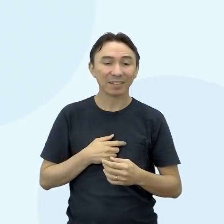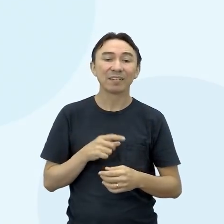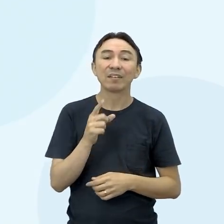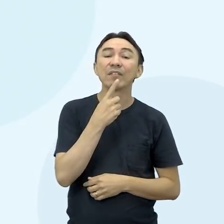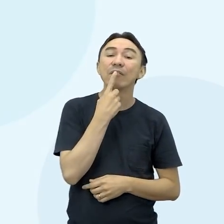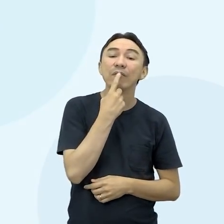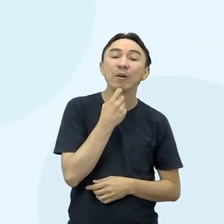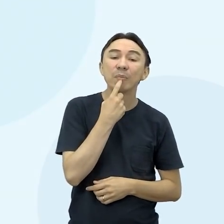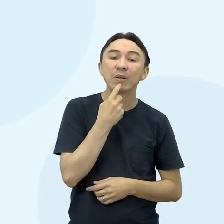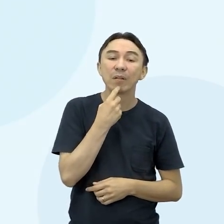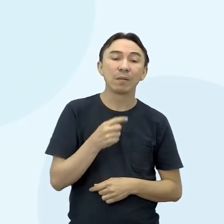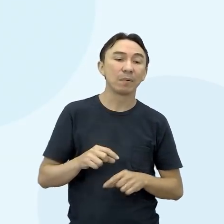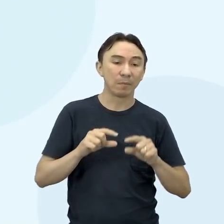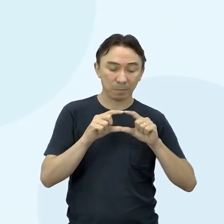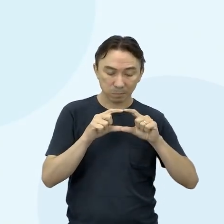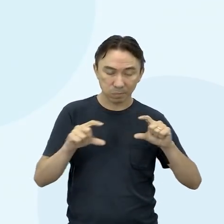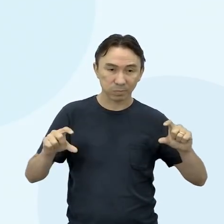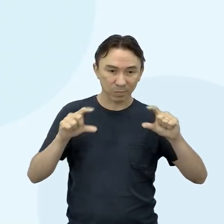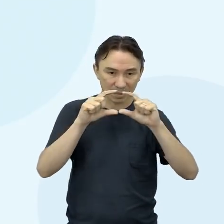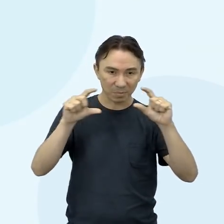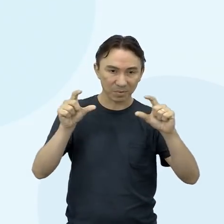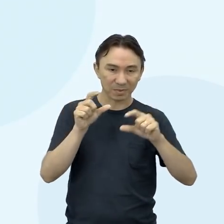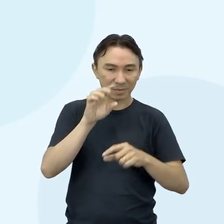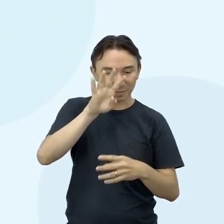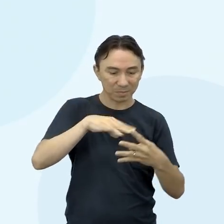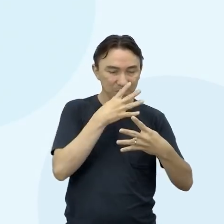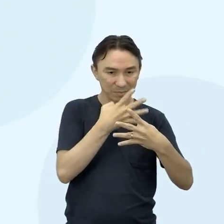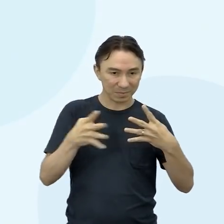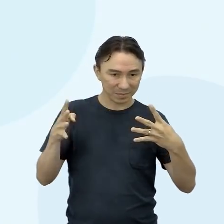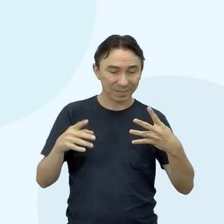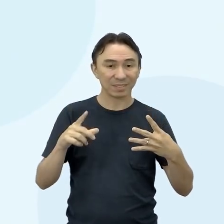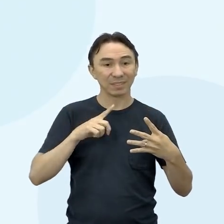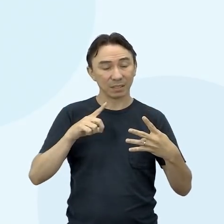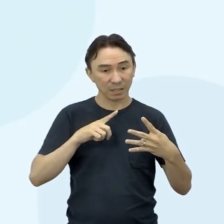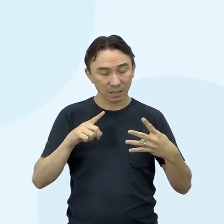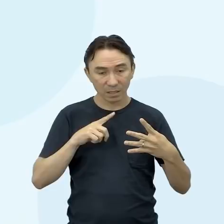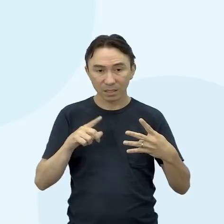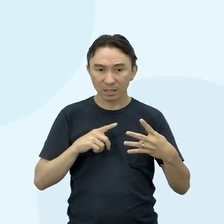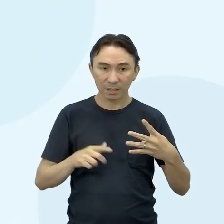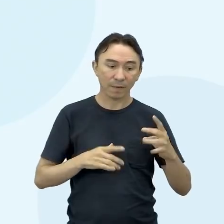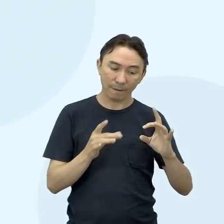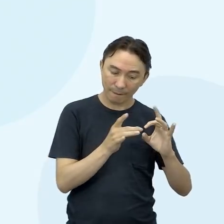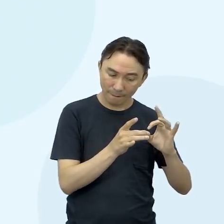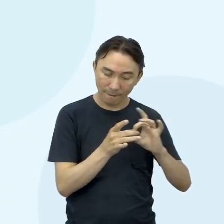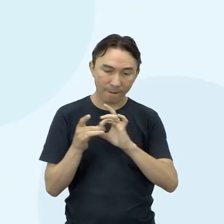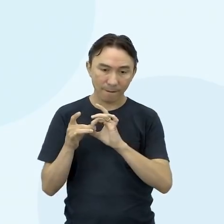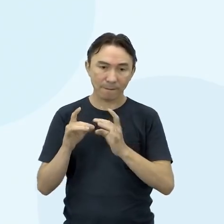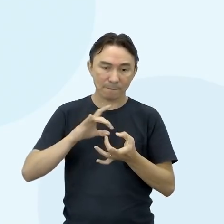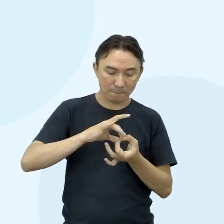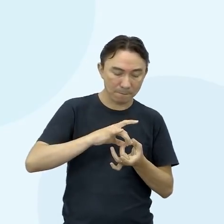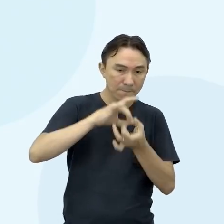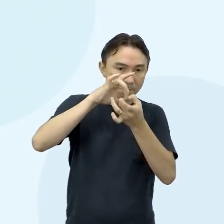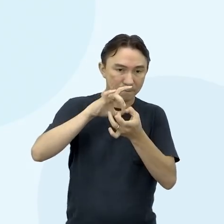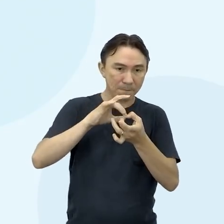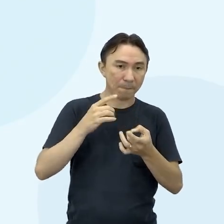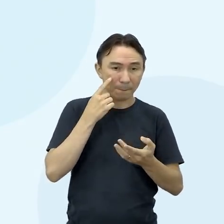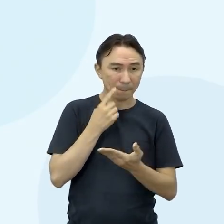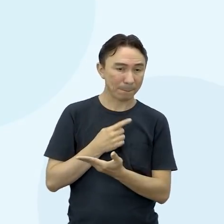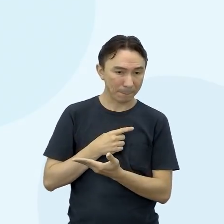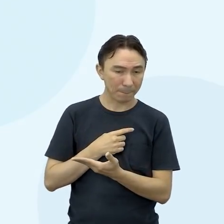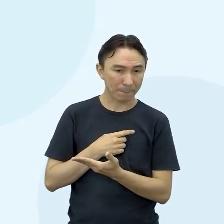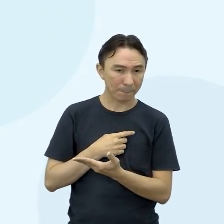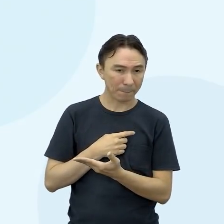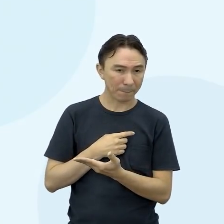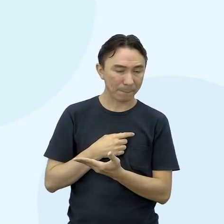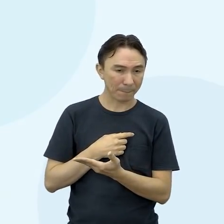né? Ele trabalha com a leitura horizontal e a leitura vertical. Pode ver aí nas bordas vermelhas, né?